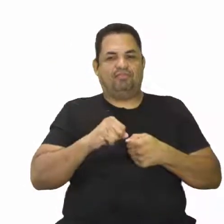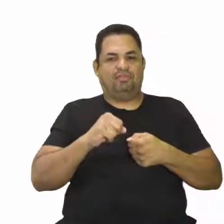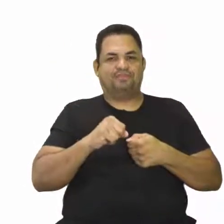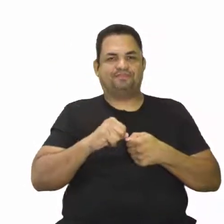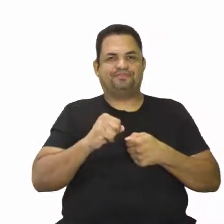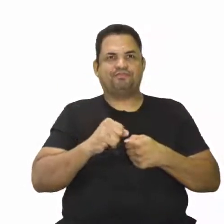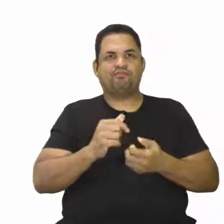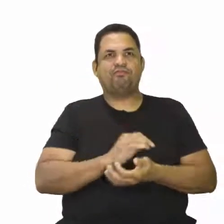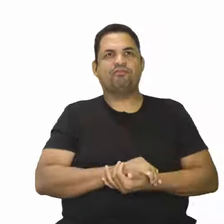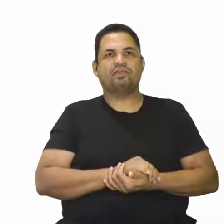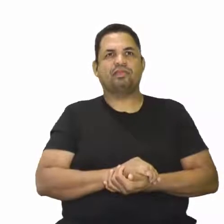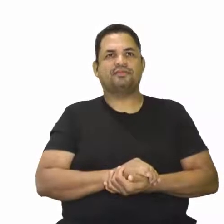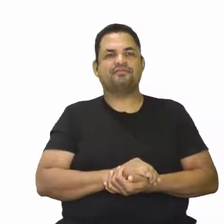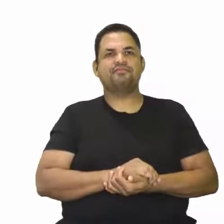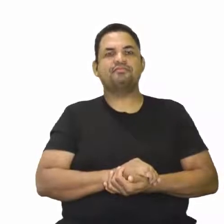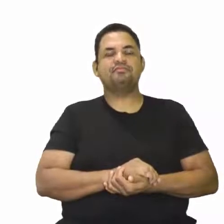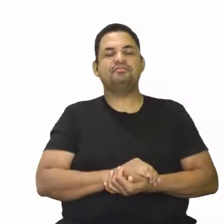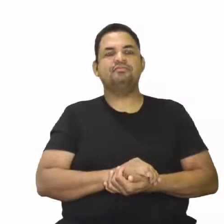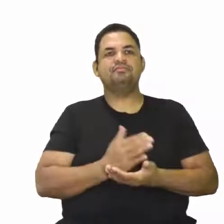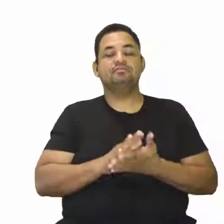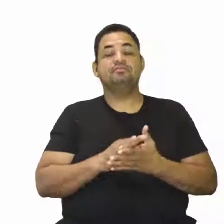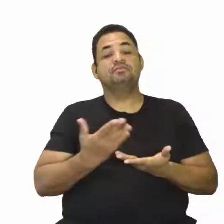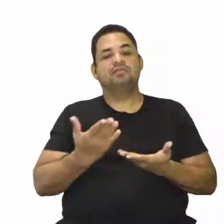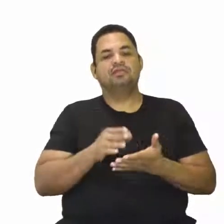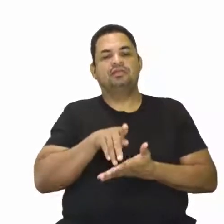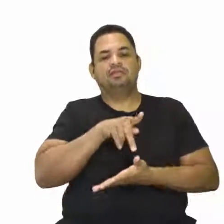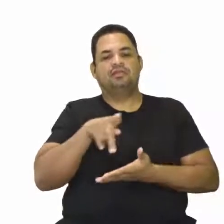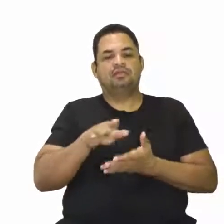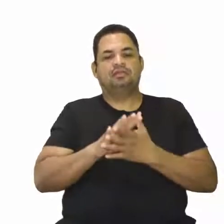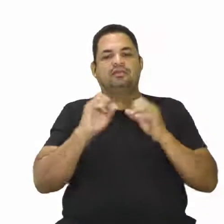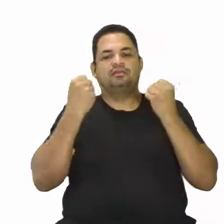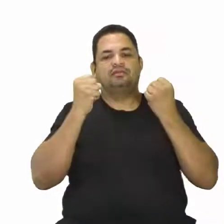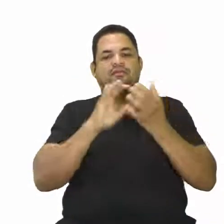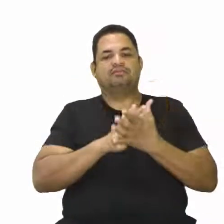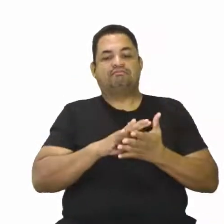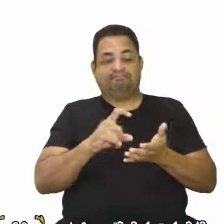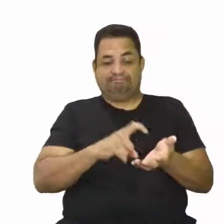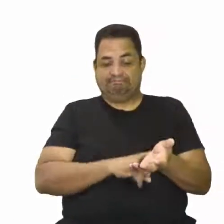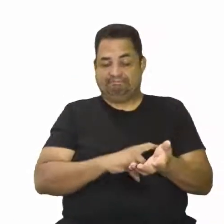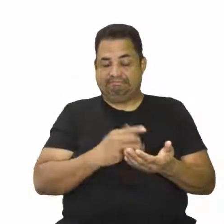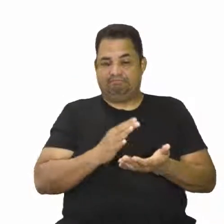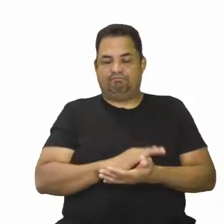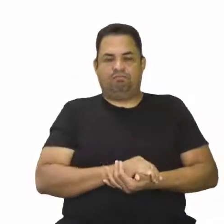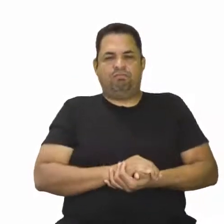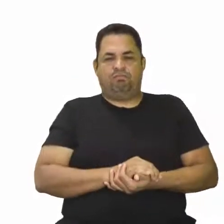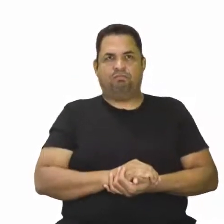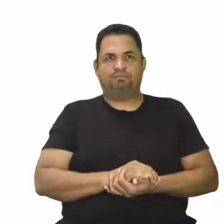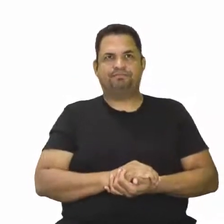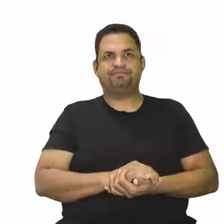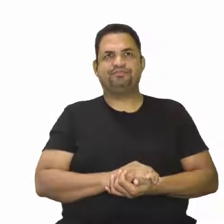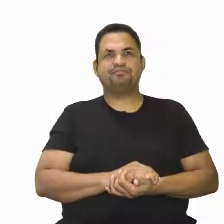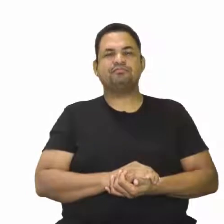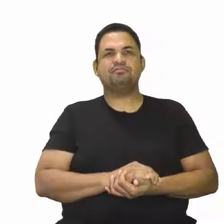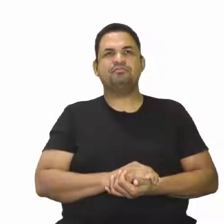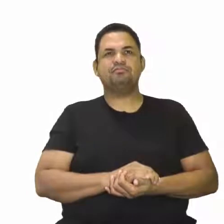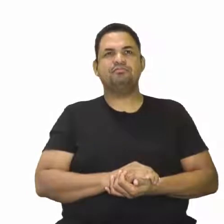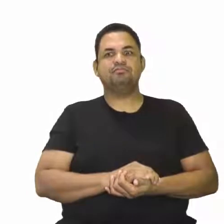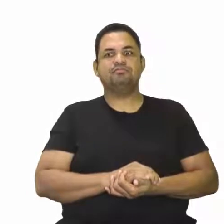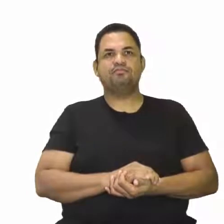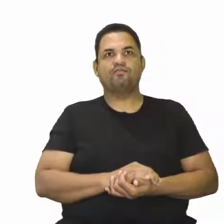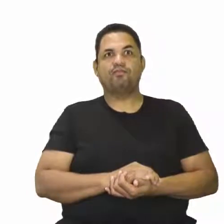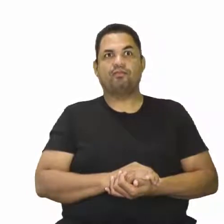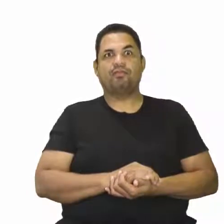pensem assim, senão as profs de educação física vão ficar bravas. Então, nós temos também aqui